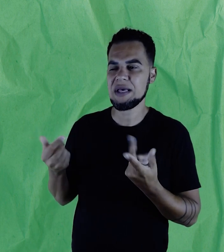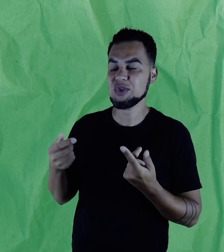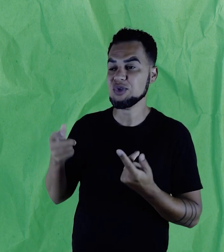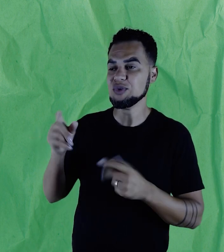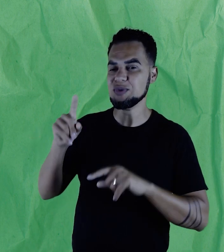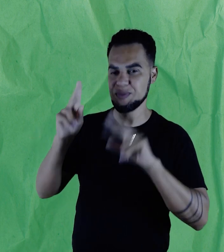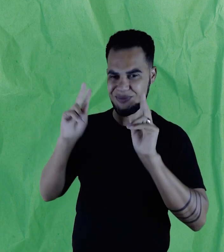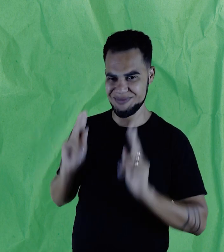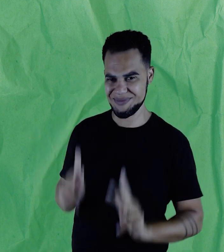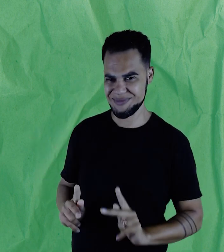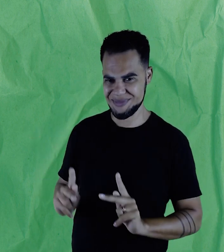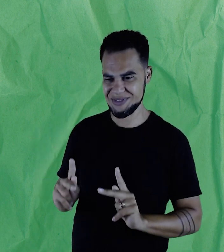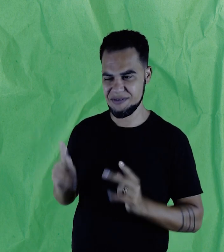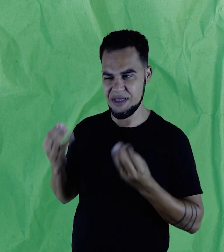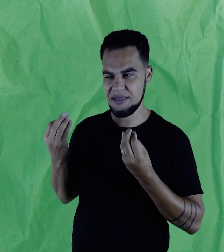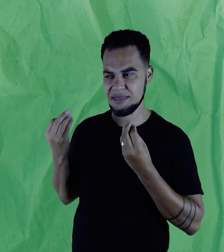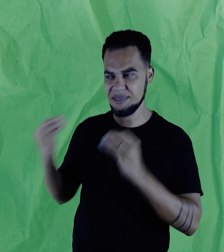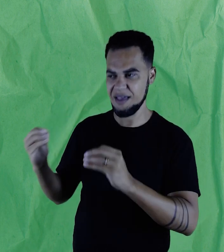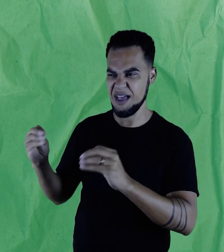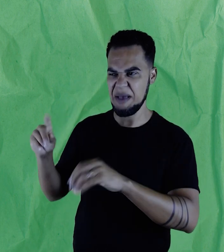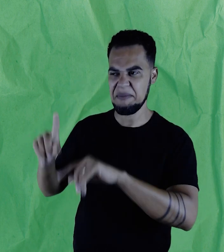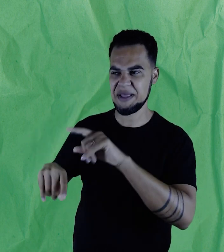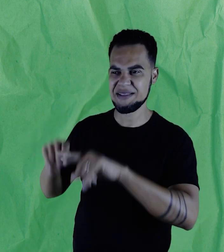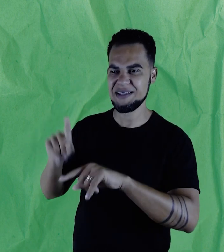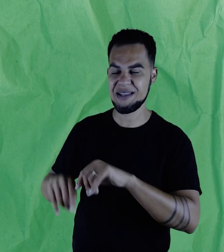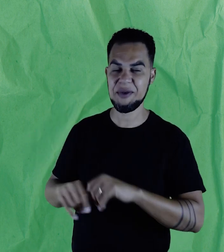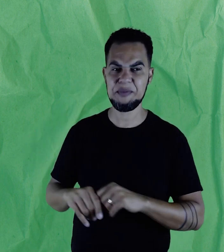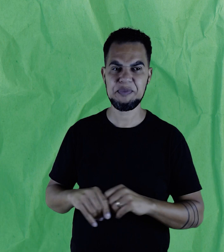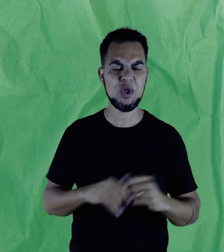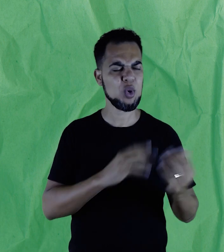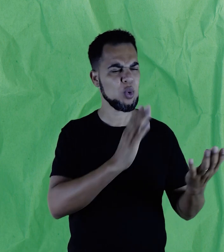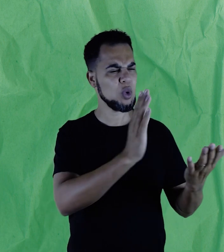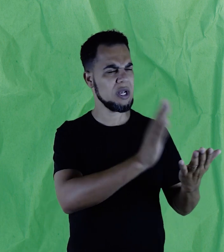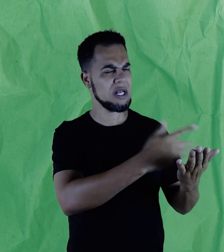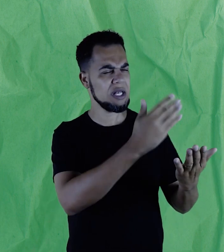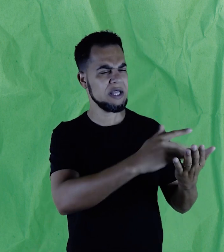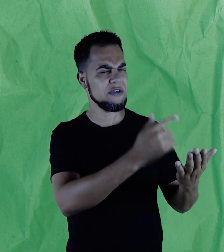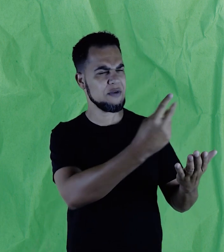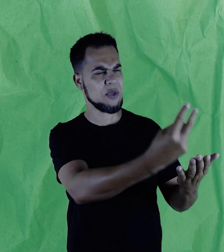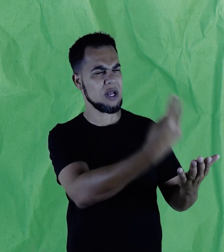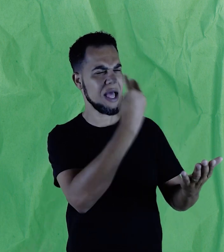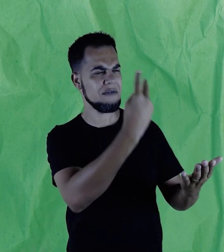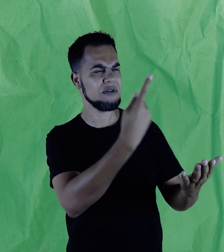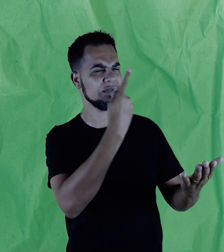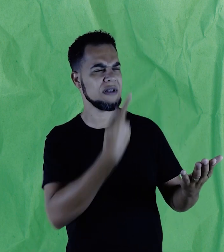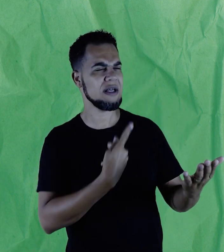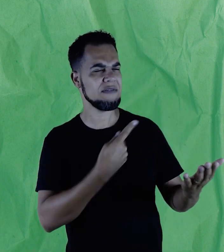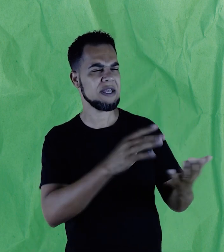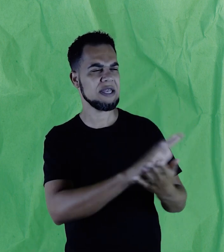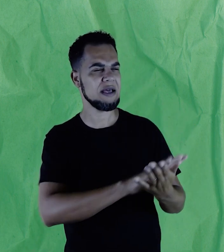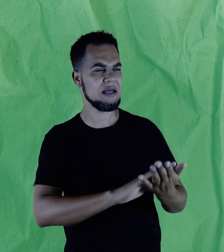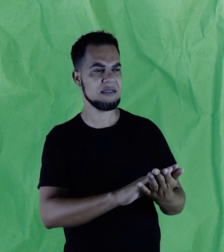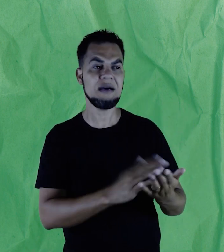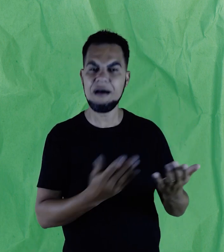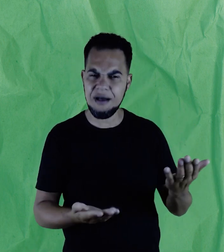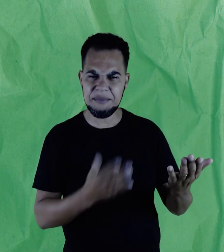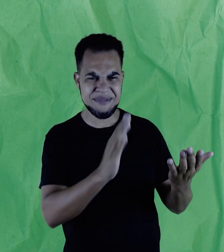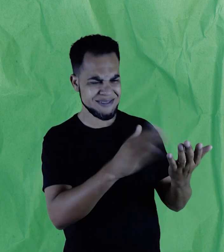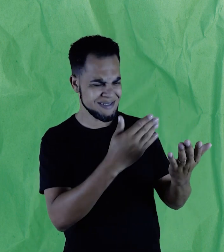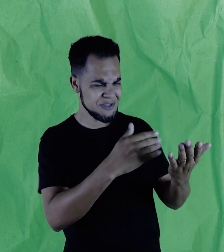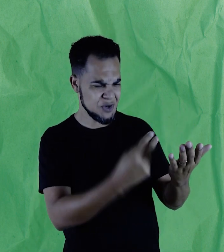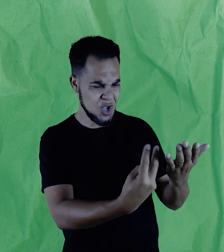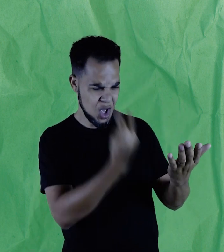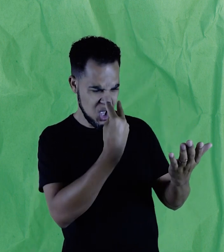a objetos ou seres que são irracionais. Então, os livros me olhavam e não diziam nada. Então, a gente usa expressões como